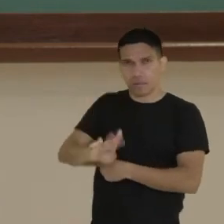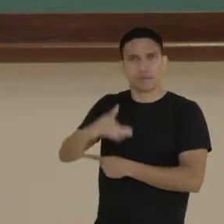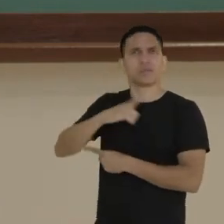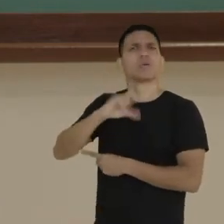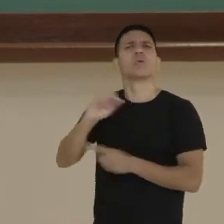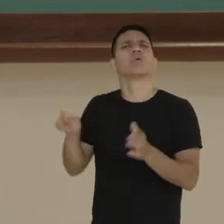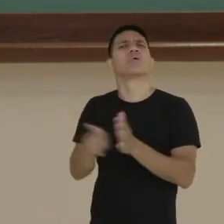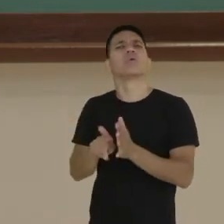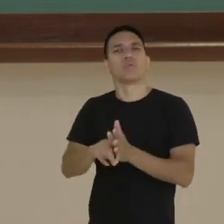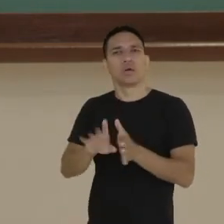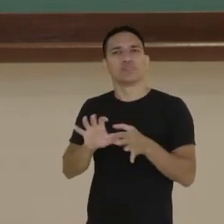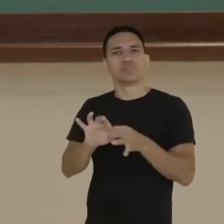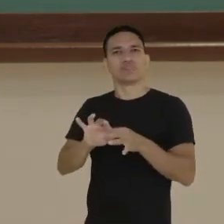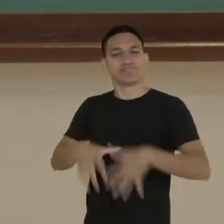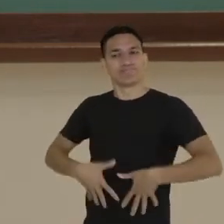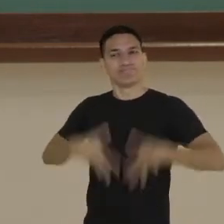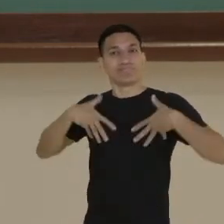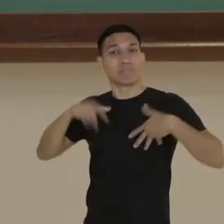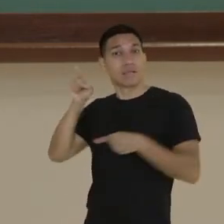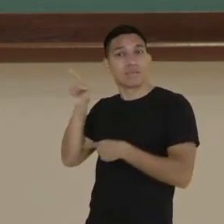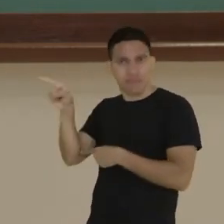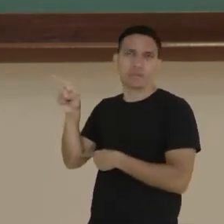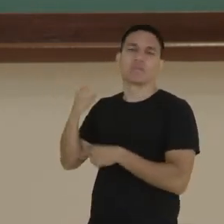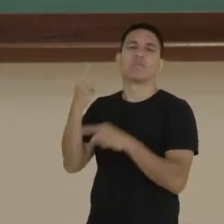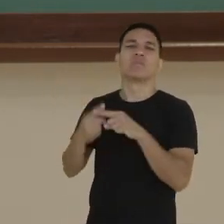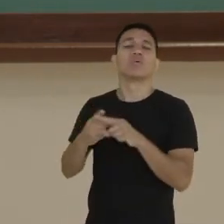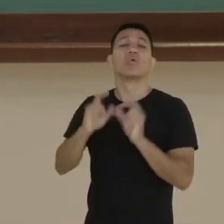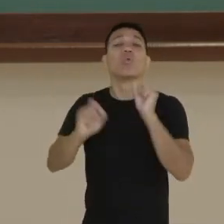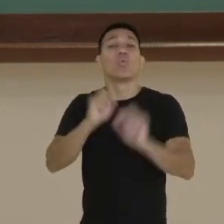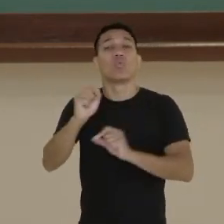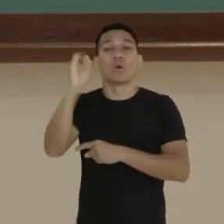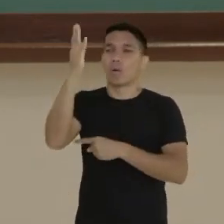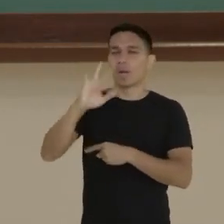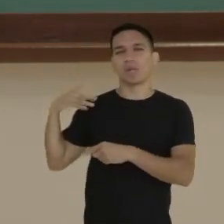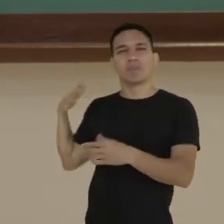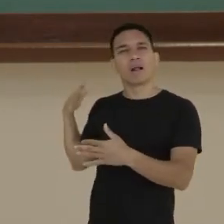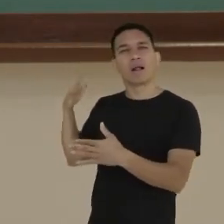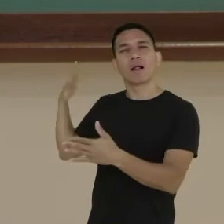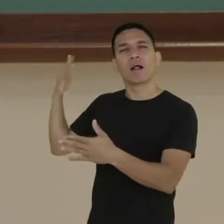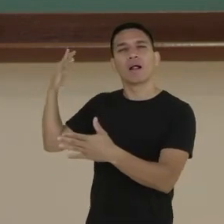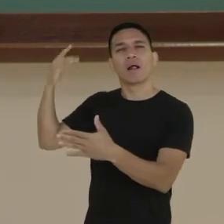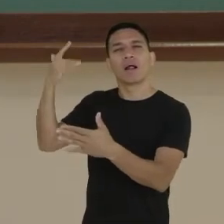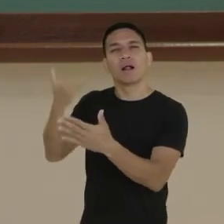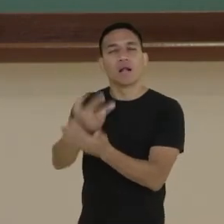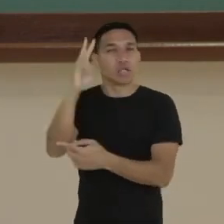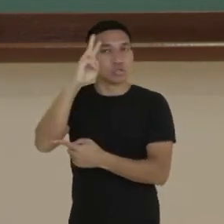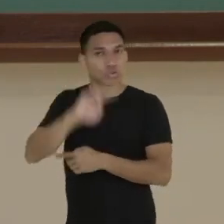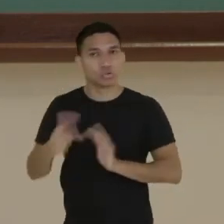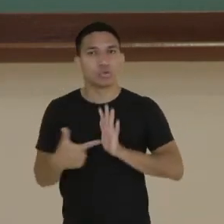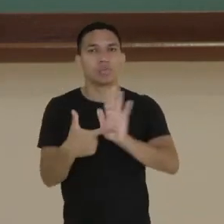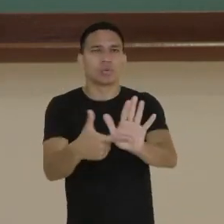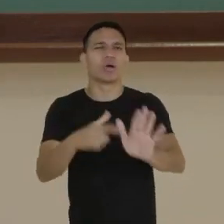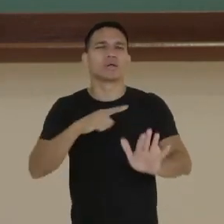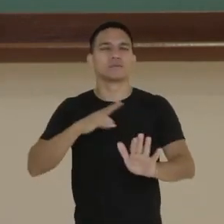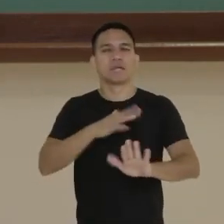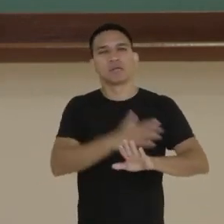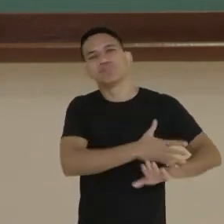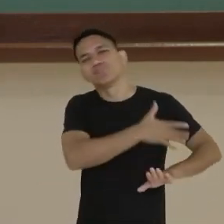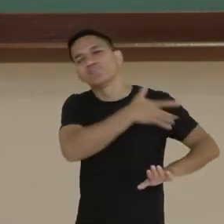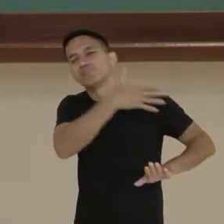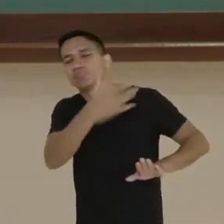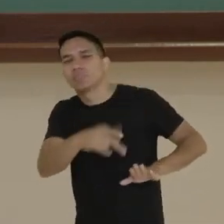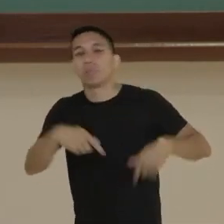podemos se orgulhar disso, que o Brasil, ele, ao longo da sua história, ao longo das suas décadas, ao longo das